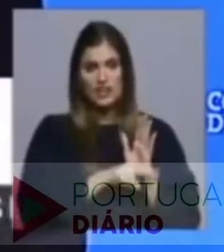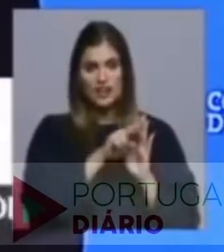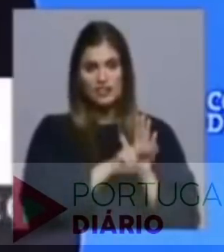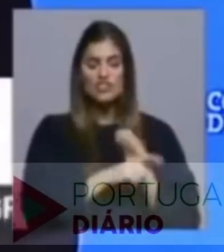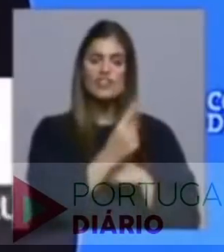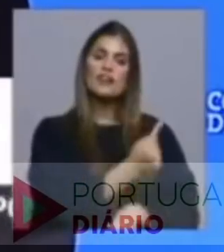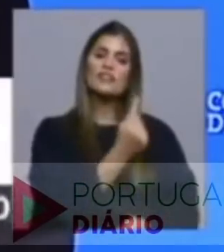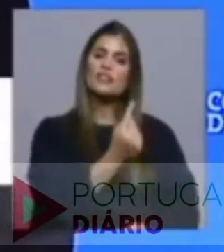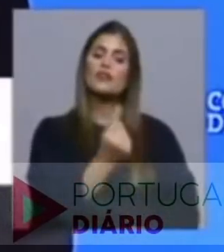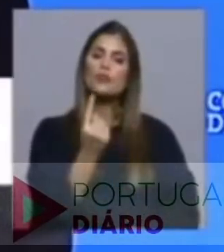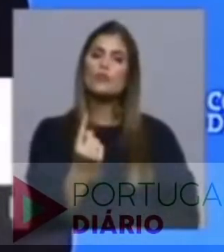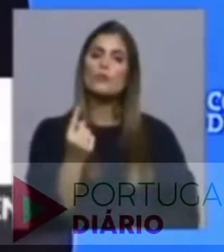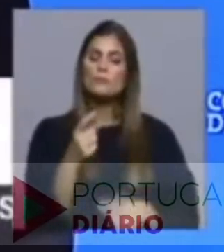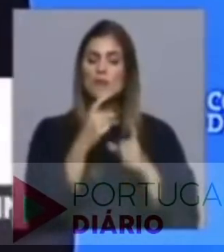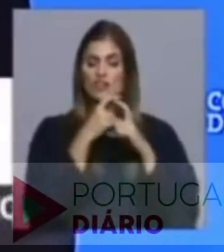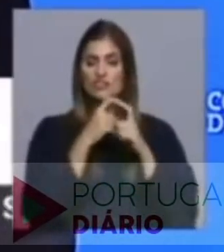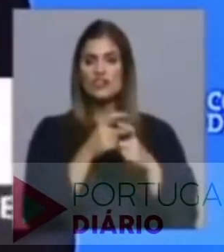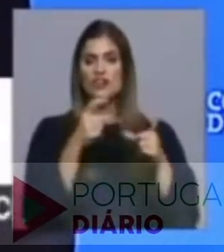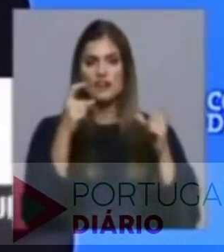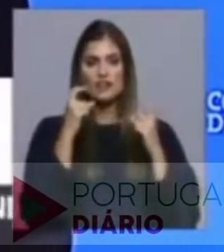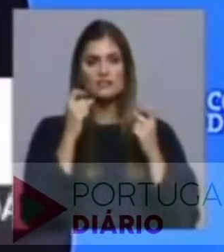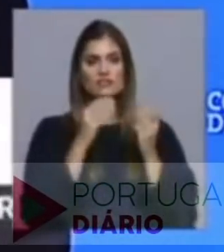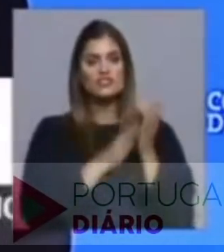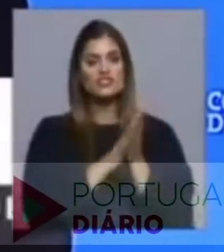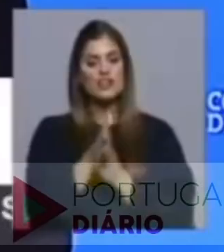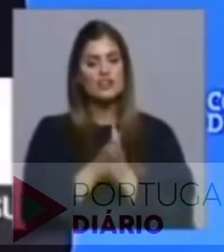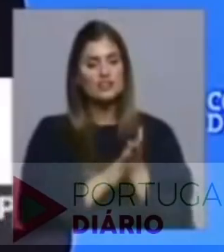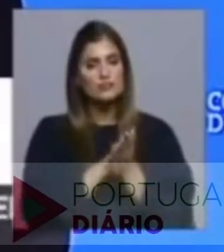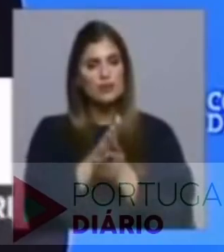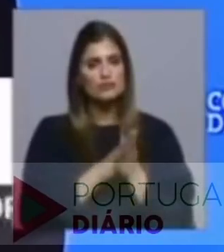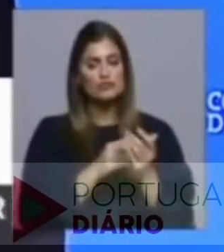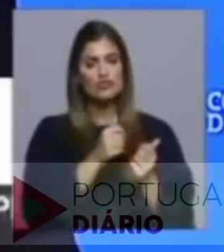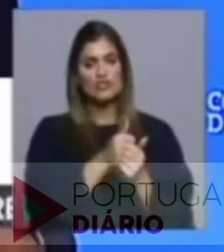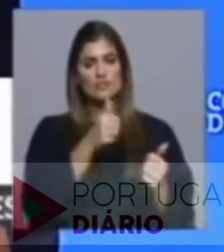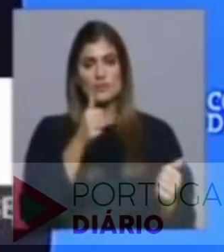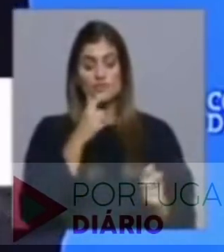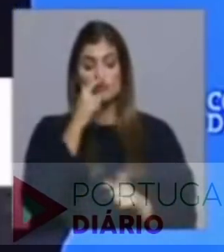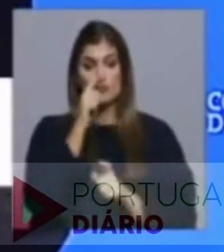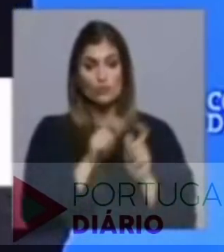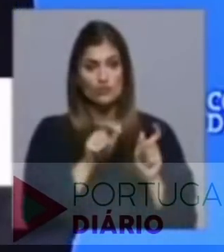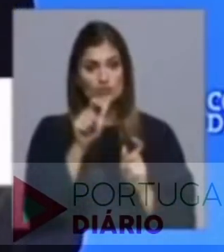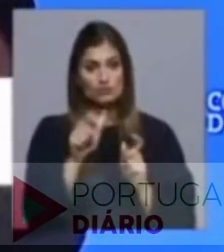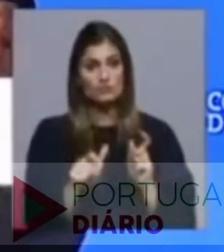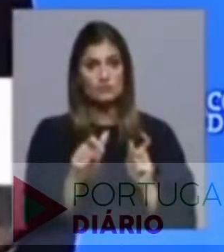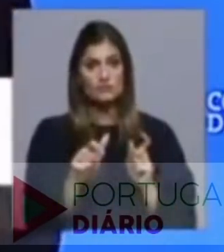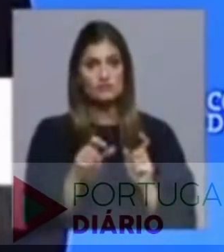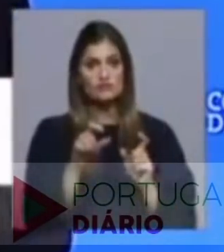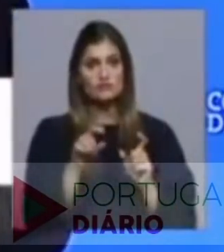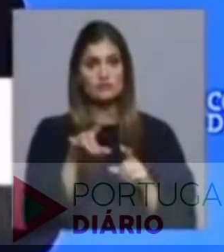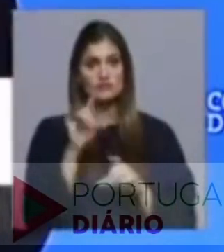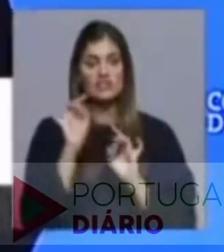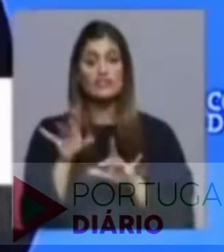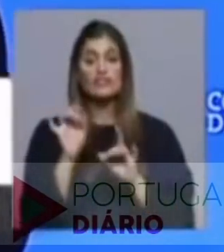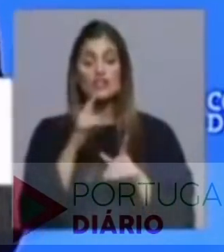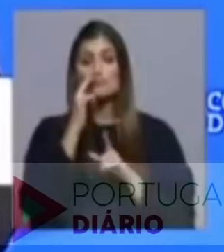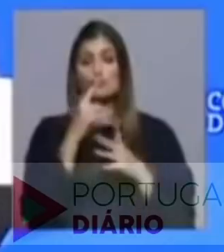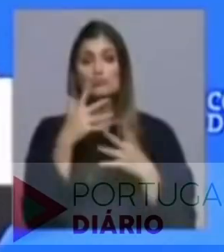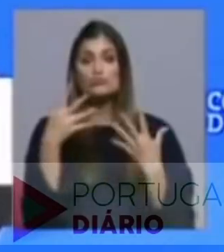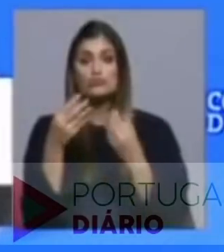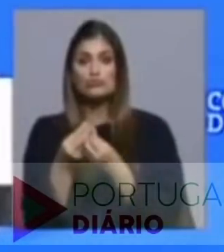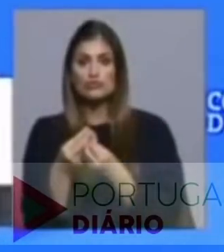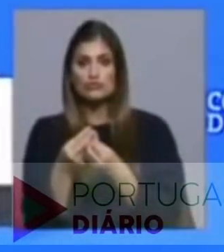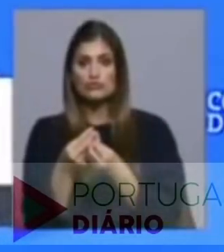individual, do uso da máscara, da higiene das mãos, do distanciamento físico, de evitar os ajuntamentos, de